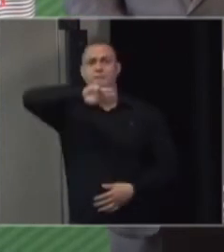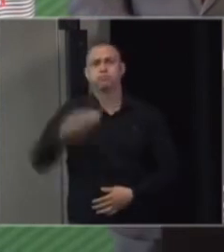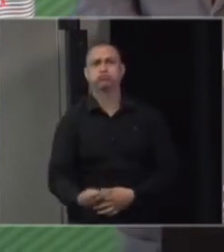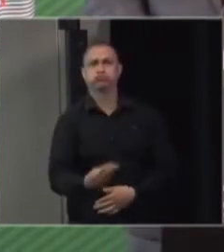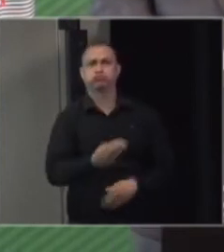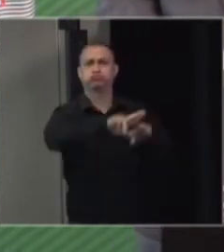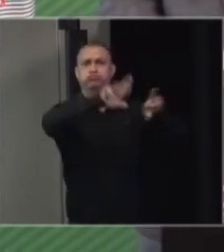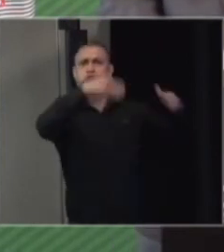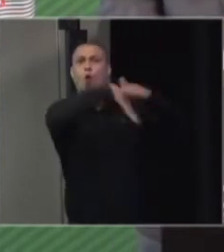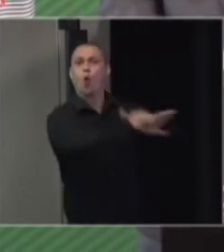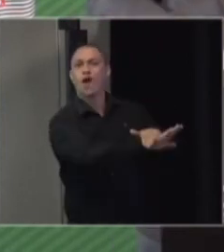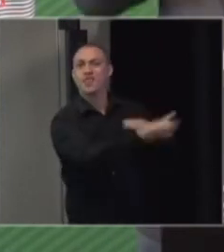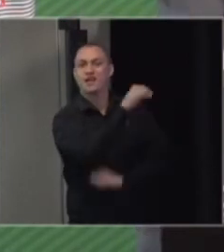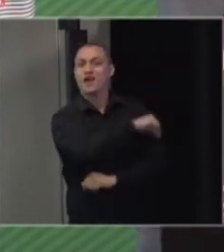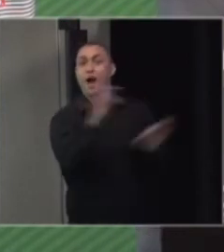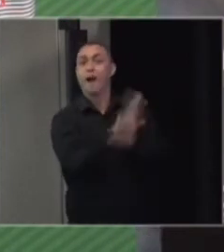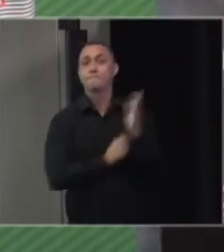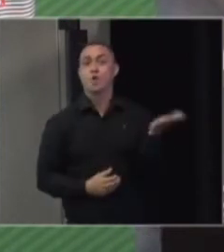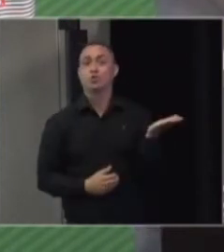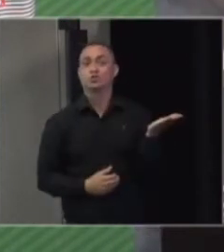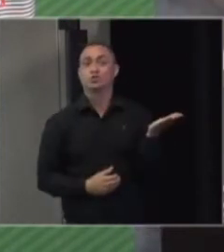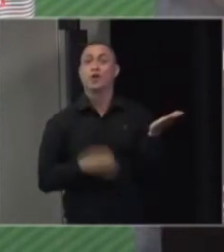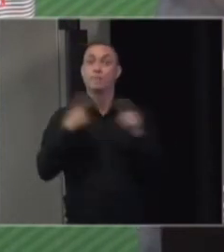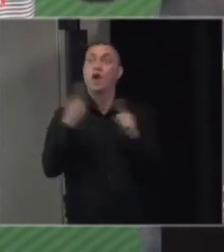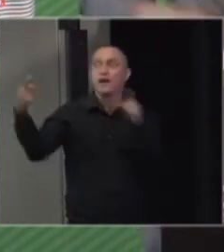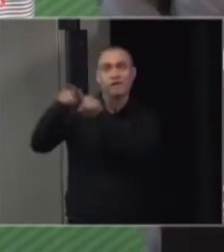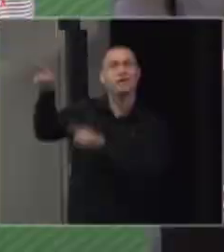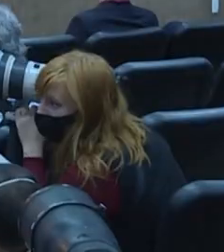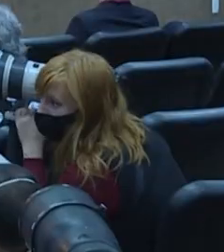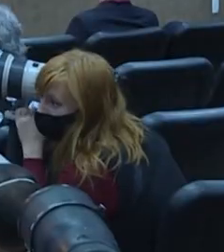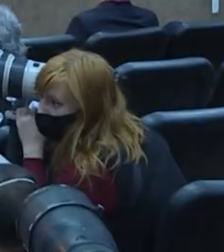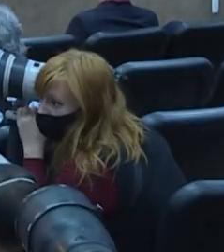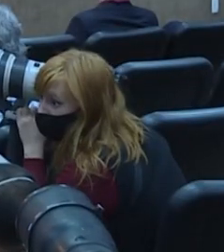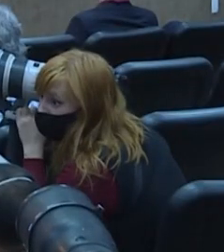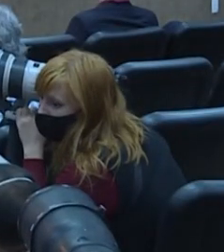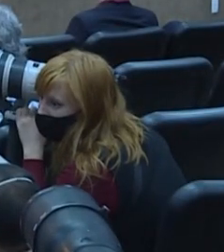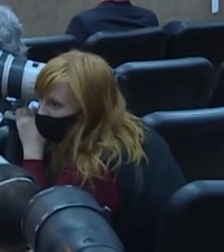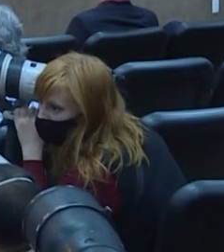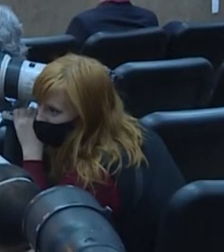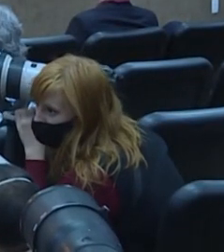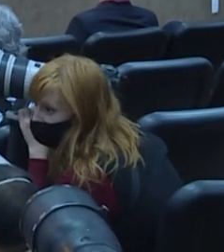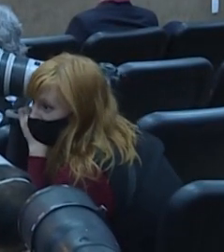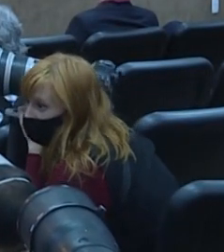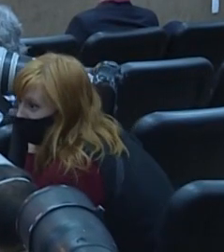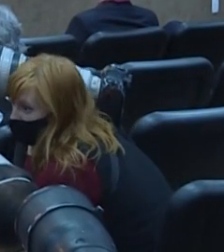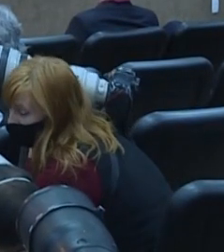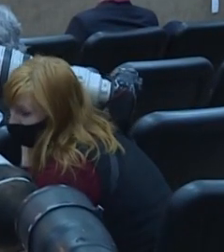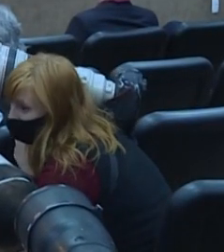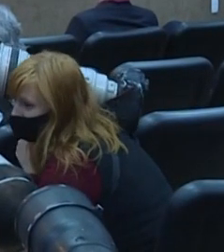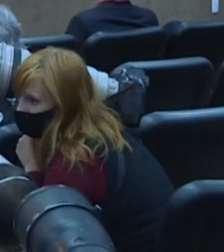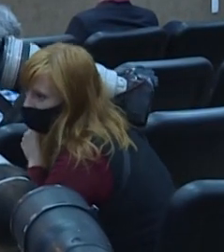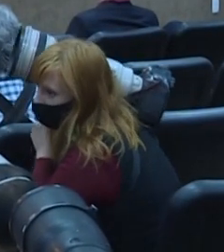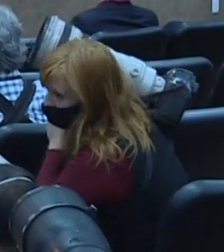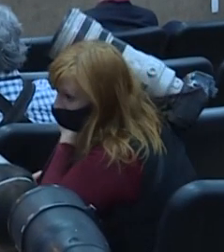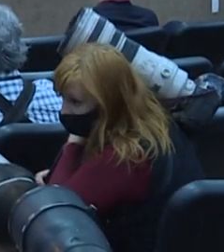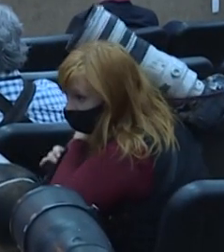prontas na prateleira, aguardando o momento do uso. O Butantan apresentou na sexta-feira o primeiro pedido no